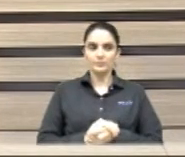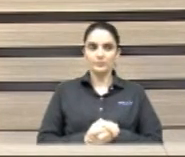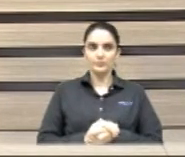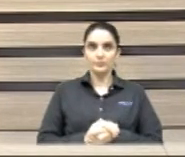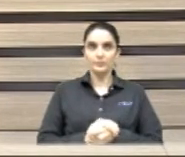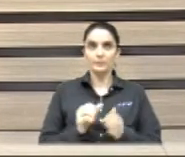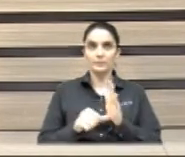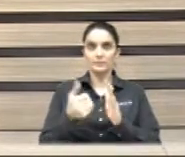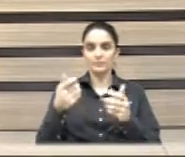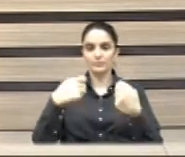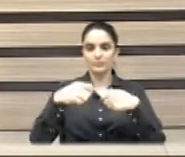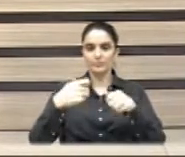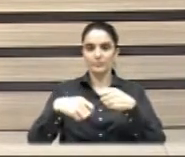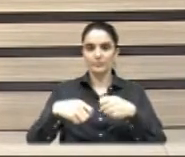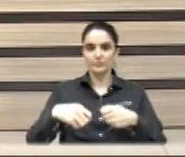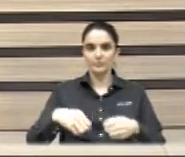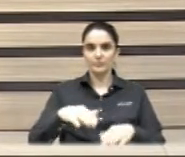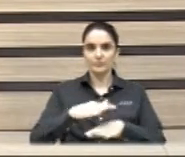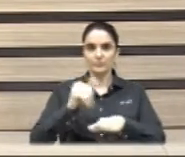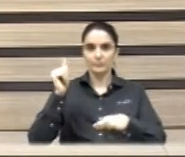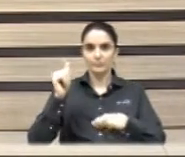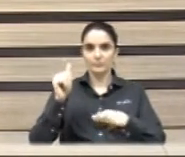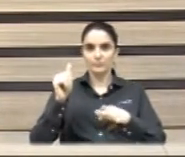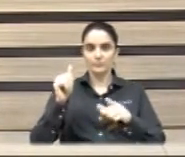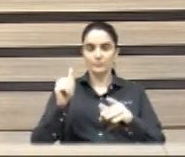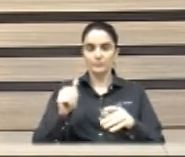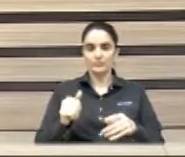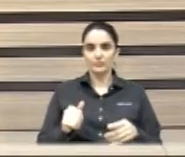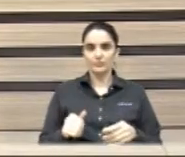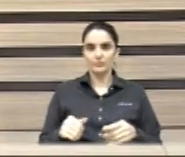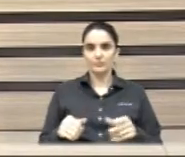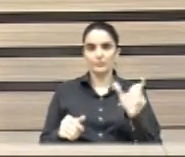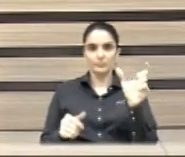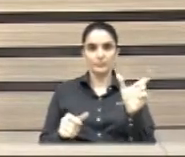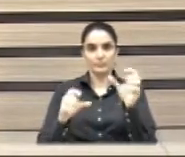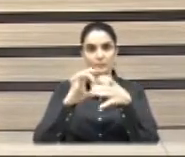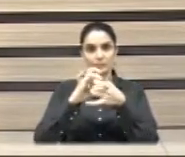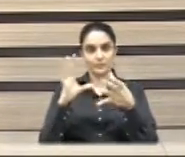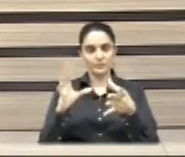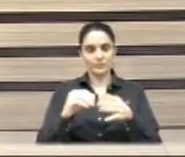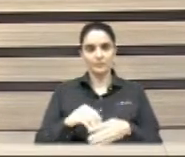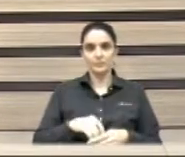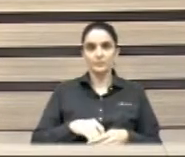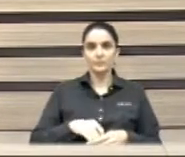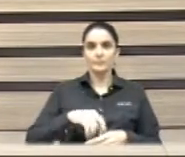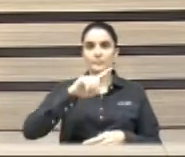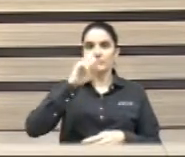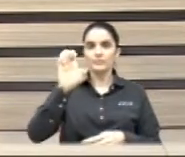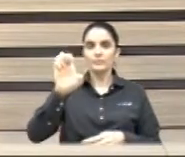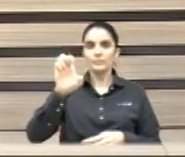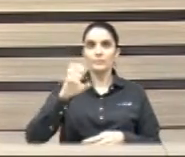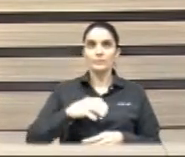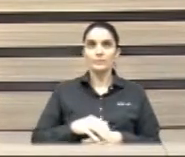Ao primeiro secretário para a chamada da palavra livre. Vereador Zé Damix.